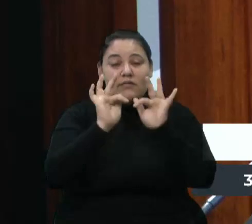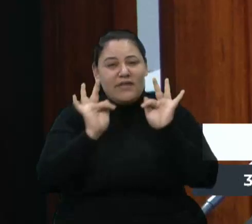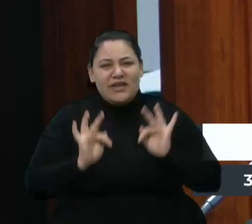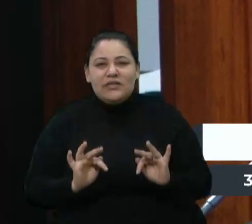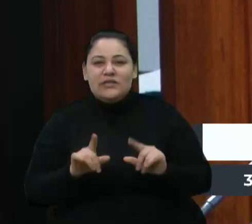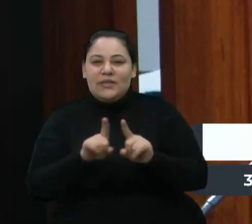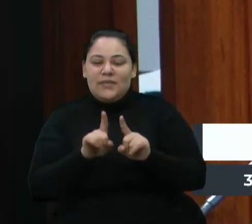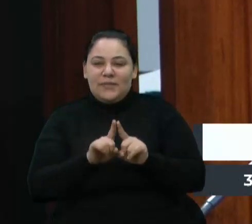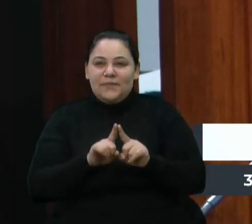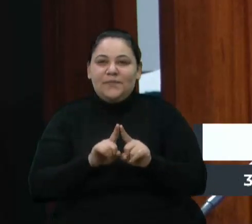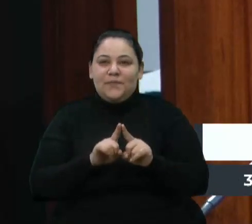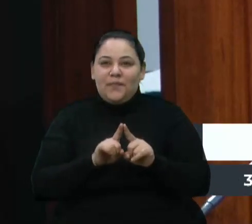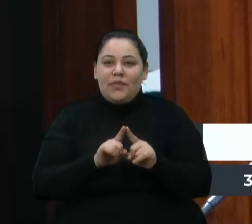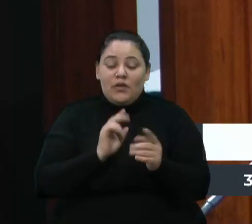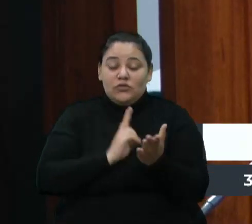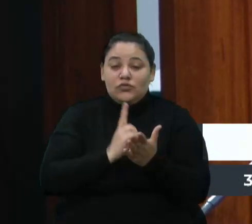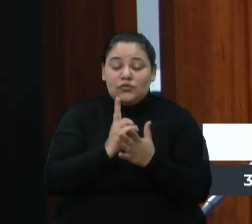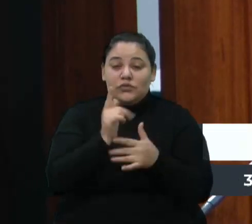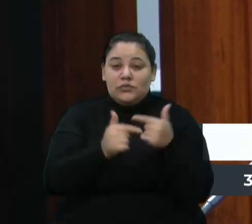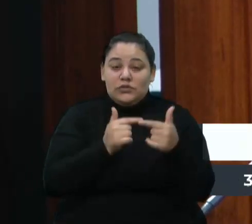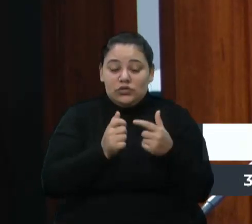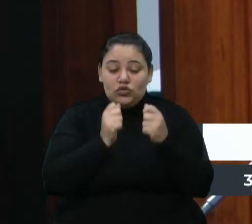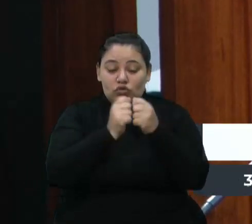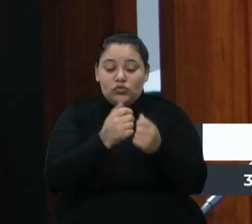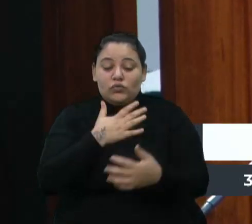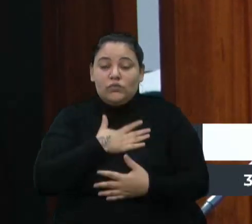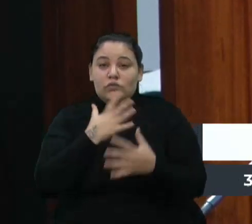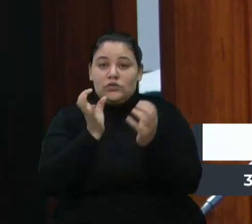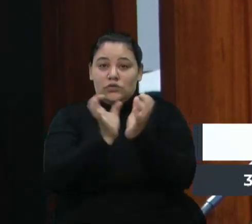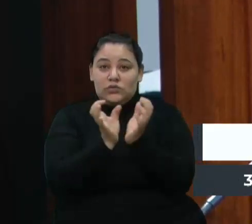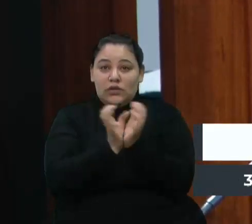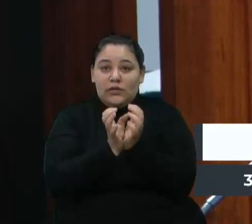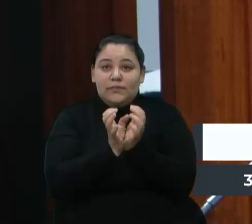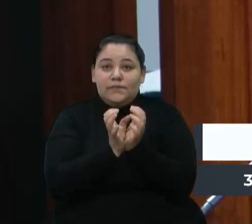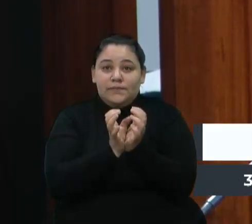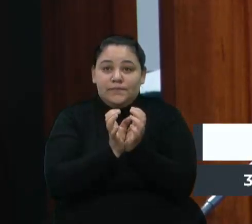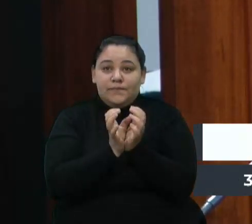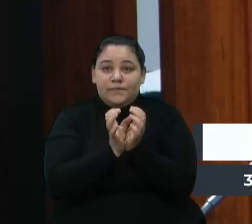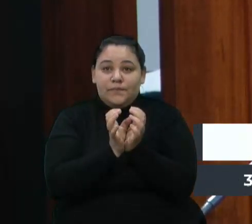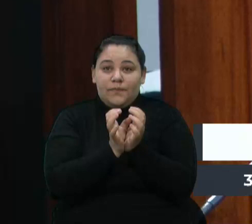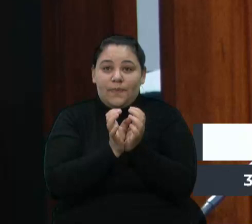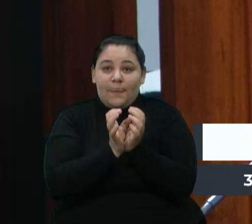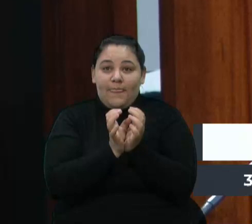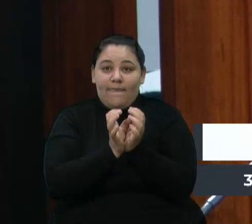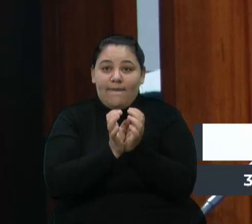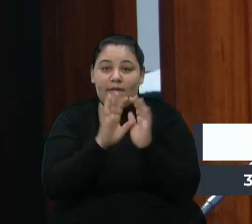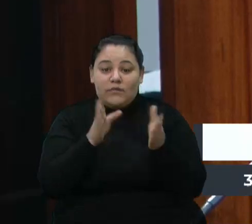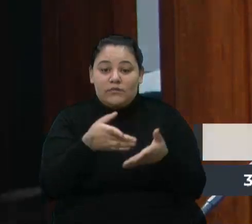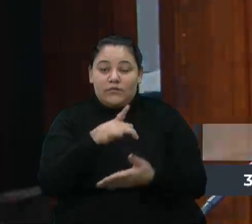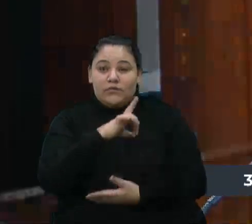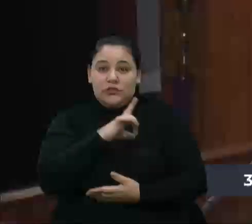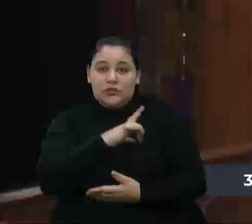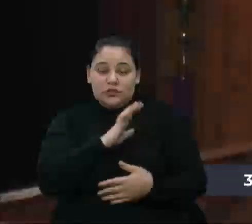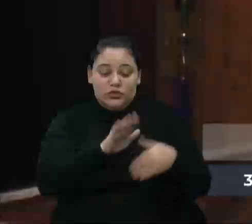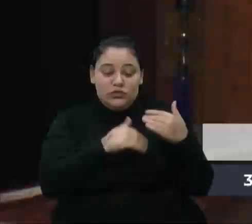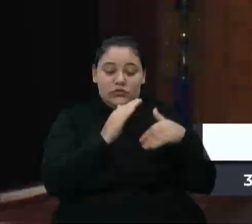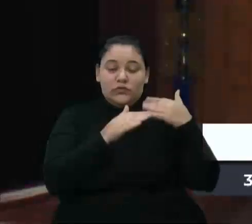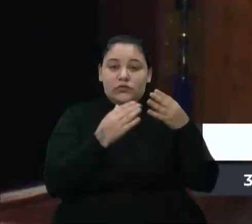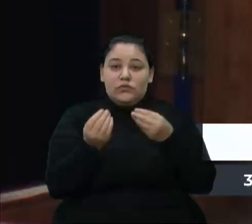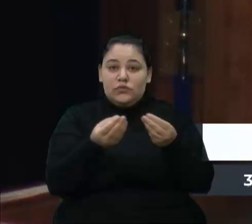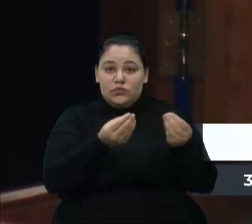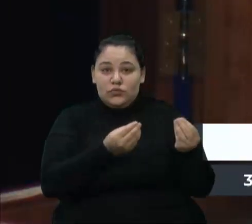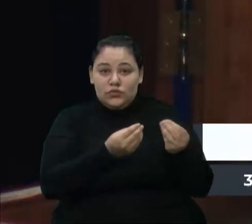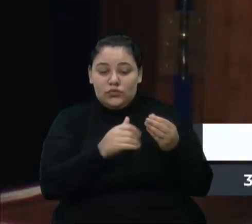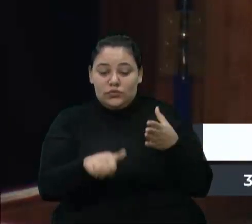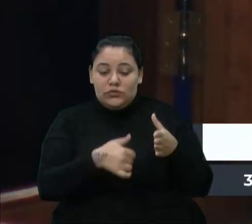estar atuando na Frente Parlamentar junto com meus colegas, aonde já temos avançado bastante